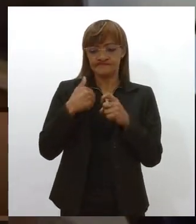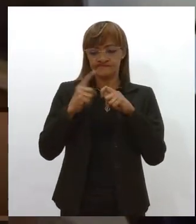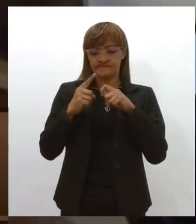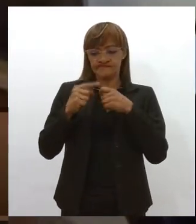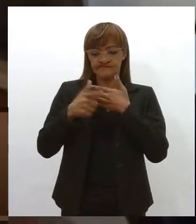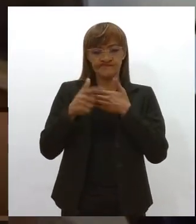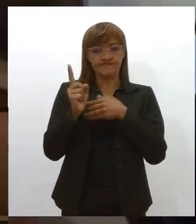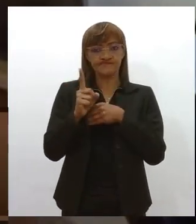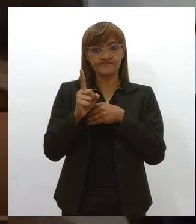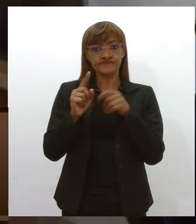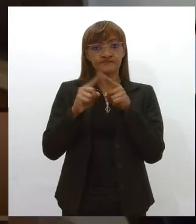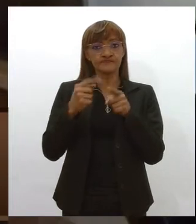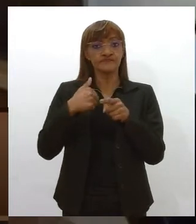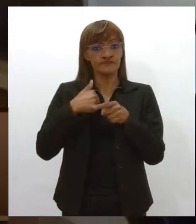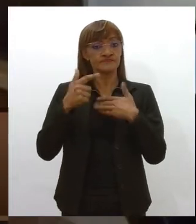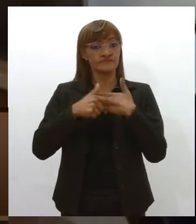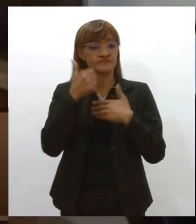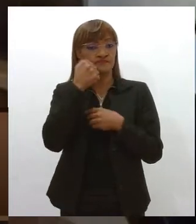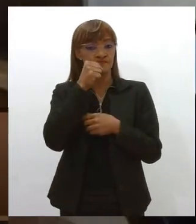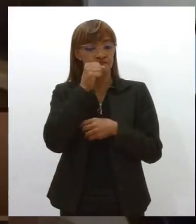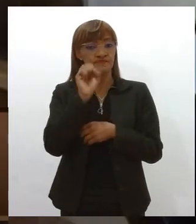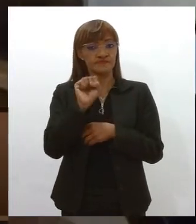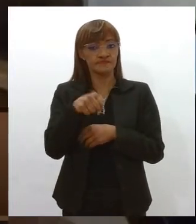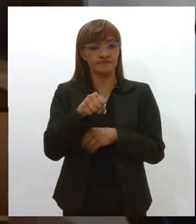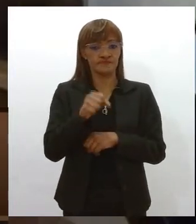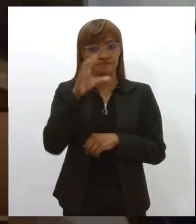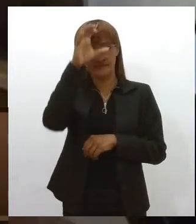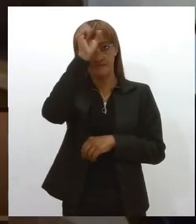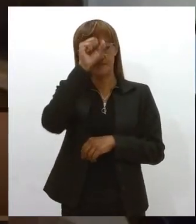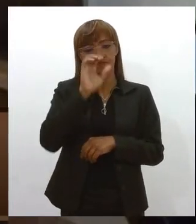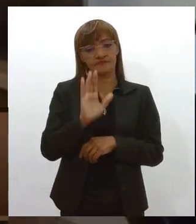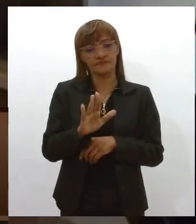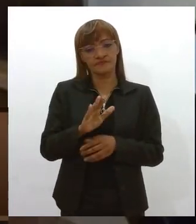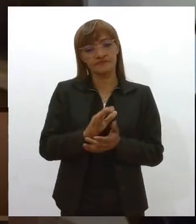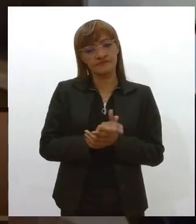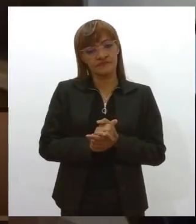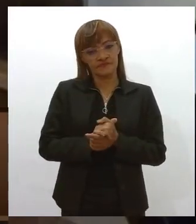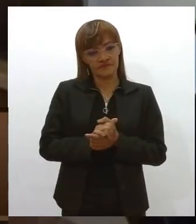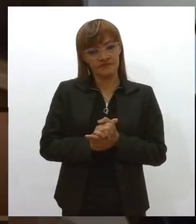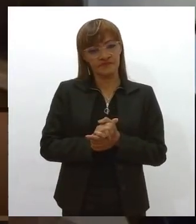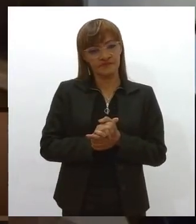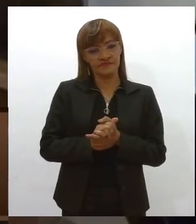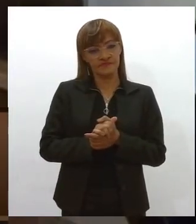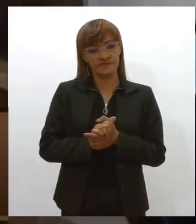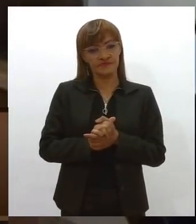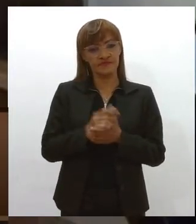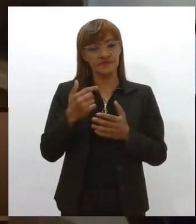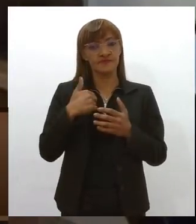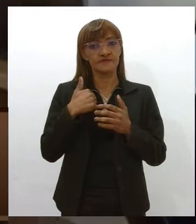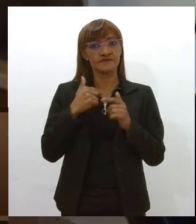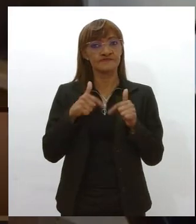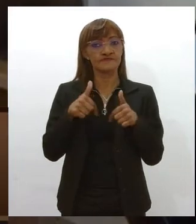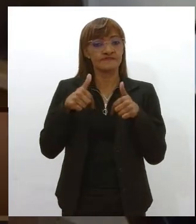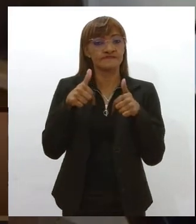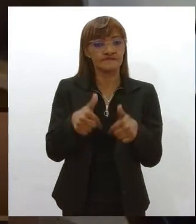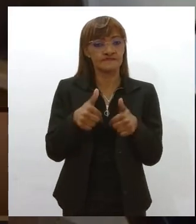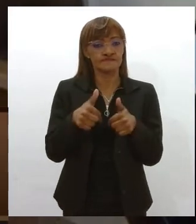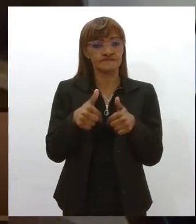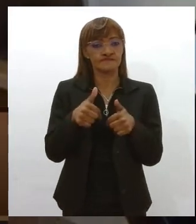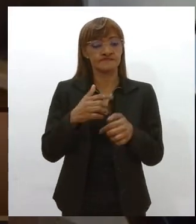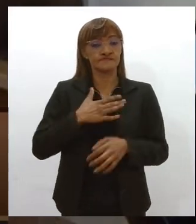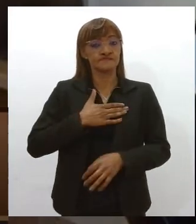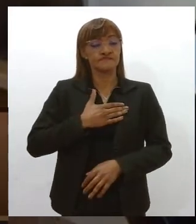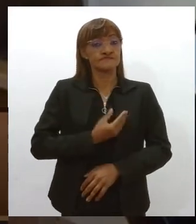mãe. Então, isso daí não é que seja só a minha bandeira política, é a minha bandeira da vida, porque é o que eu